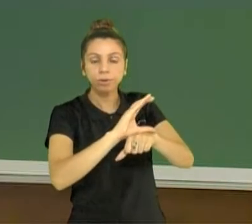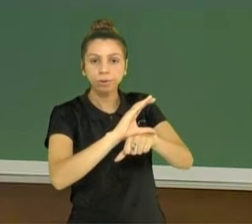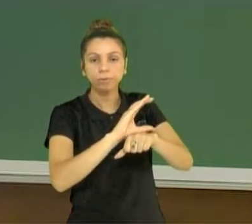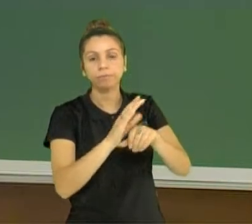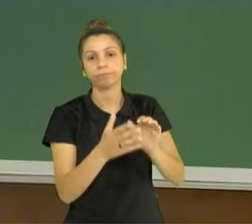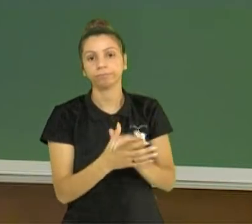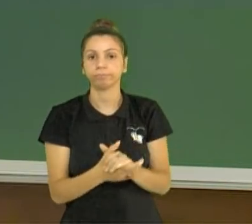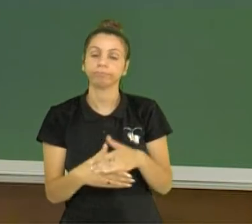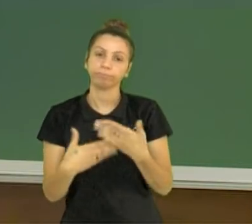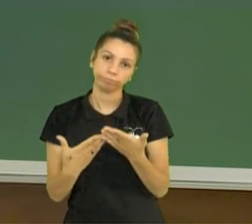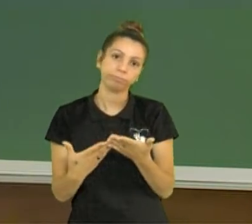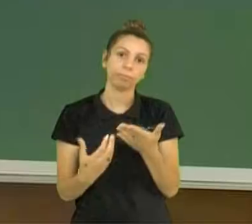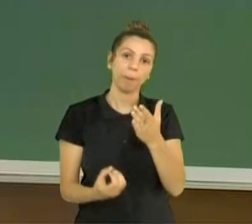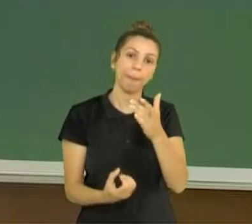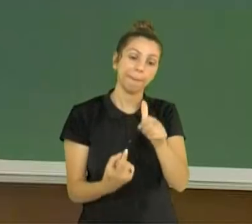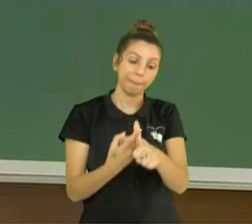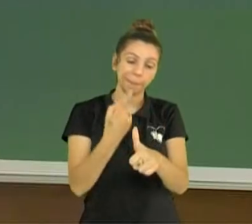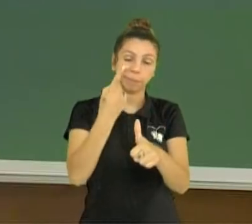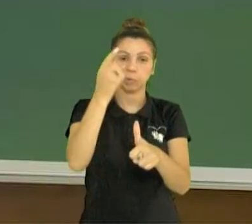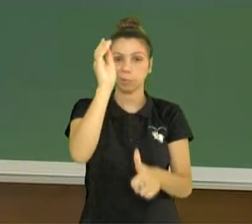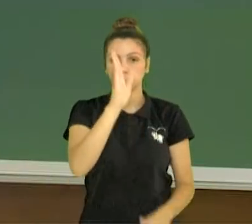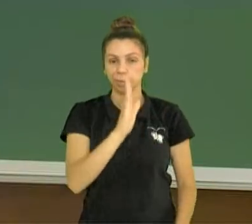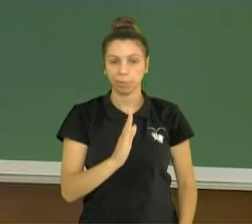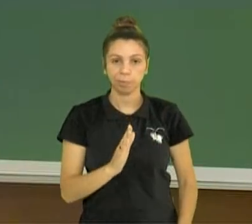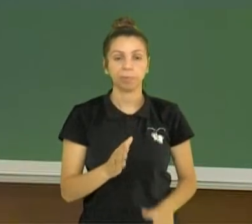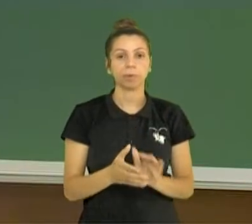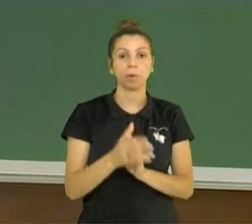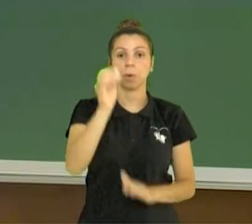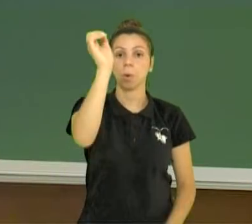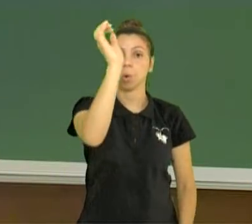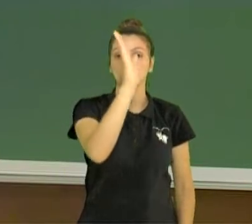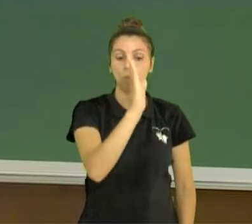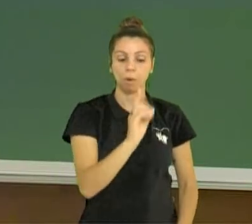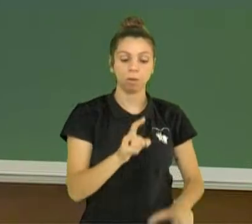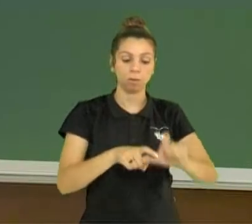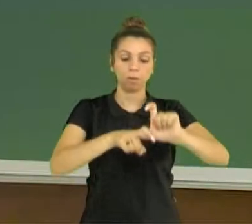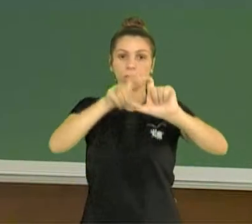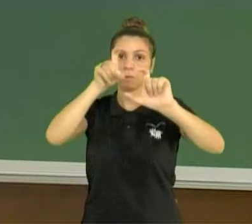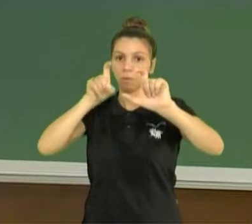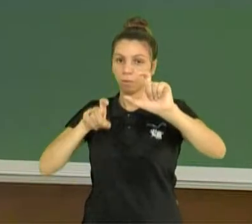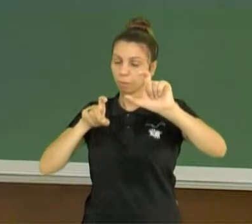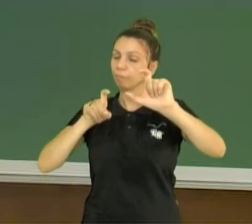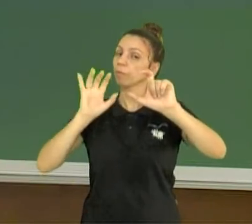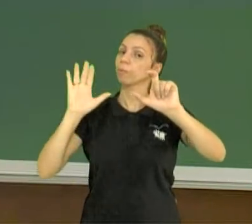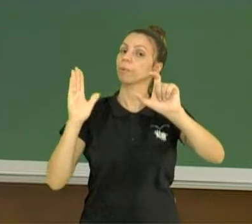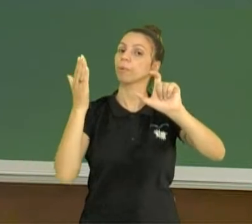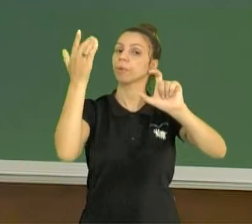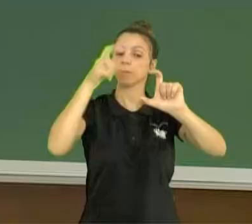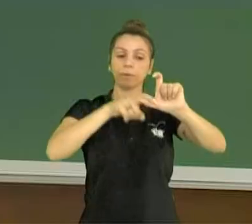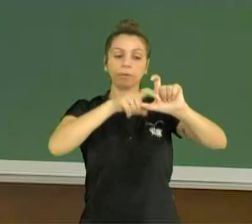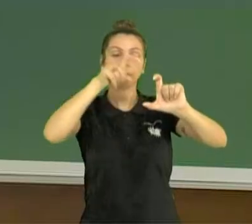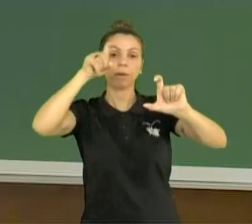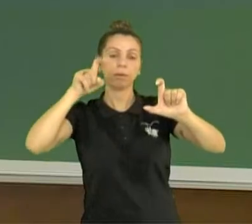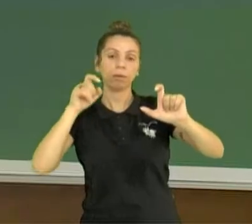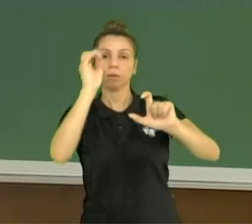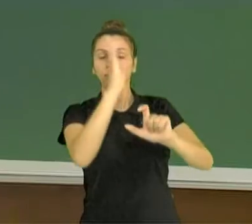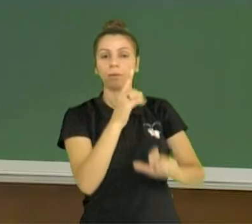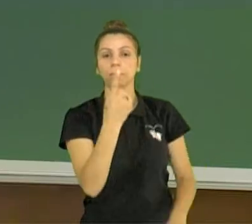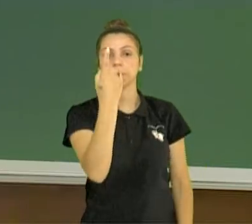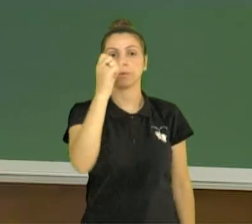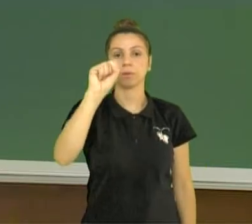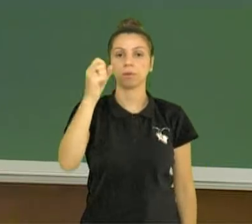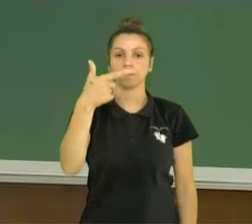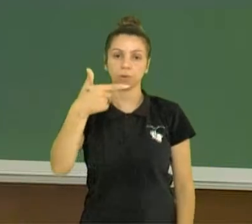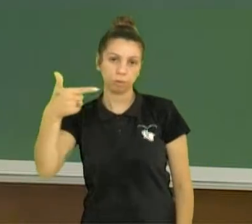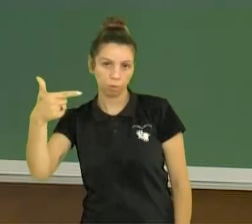nasce quando surge o Brasil. Mas o Brasil no sentido independente. Quando acontece a independência do Brasil em 1822, a primeira coisa que